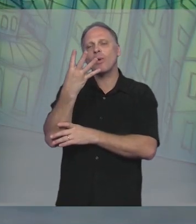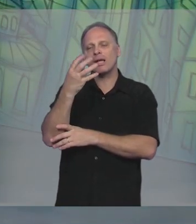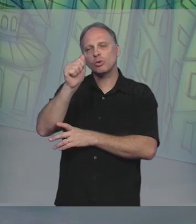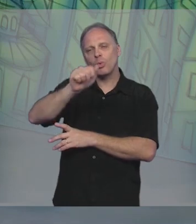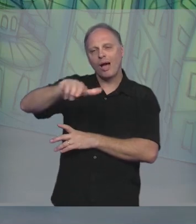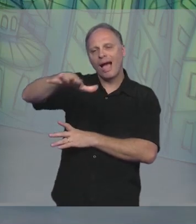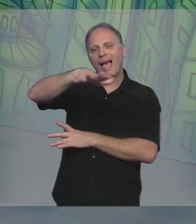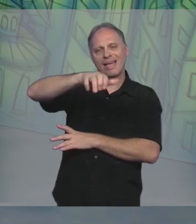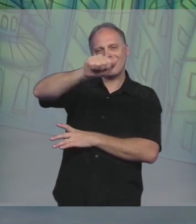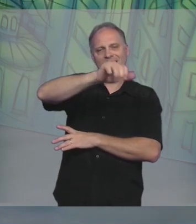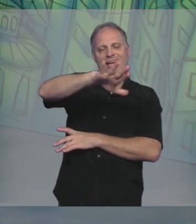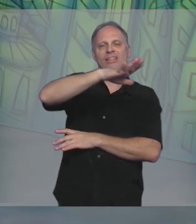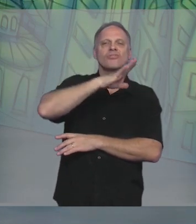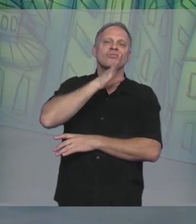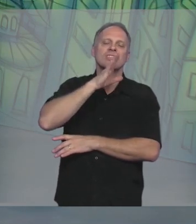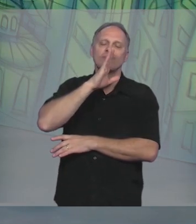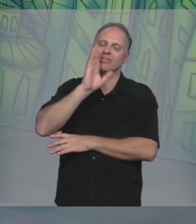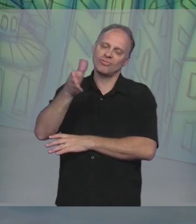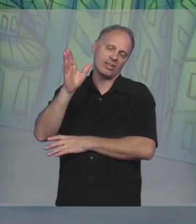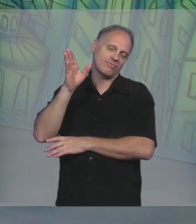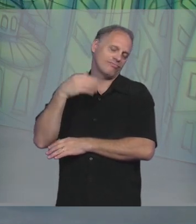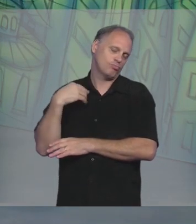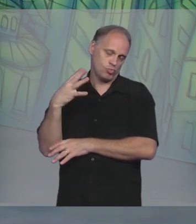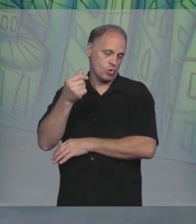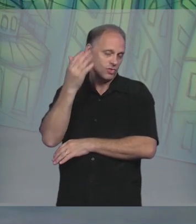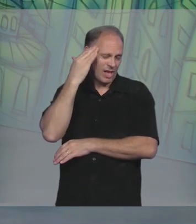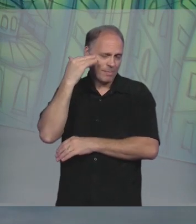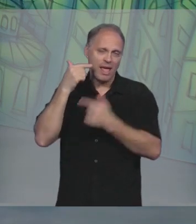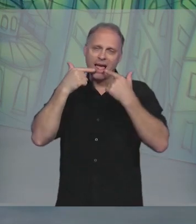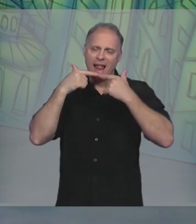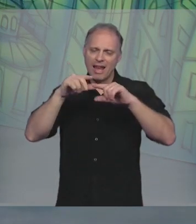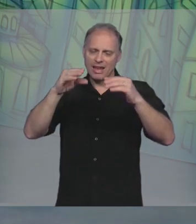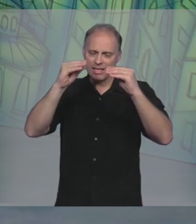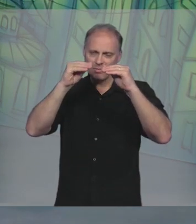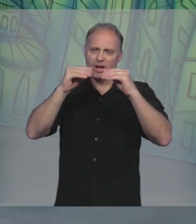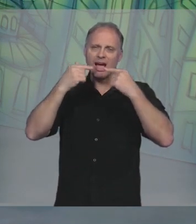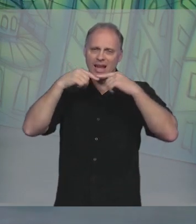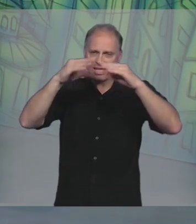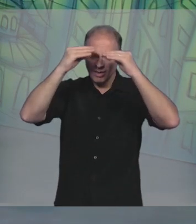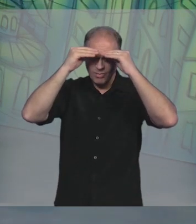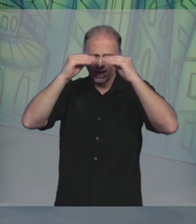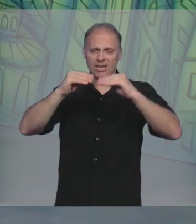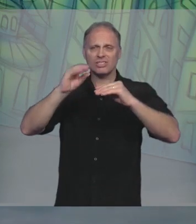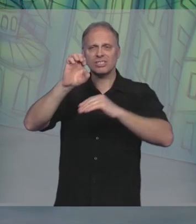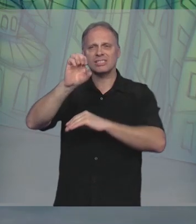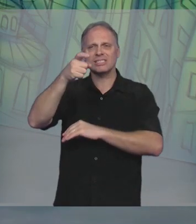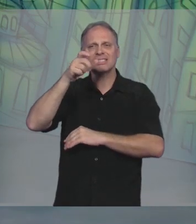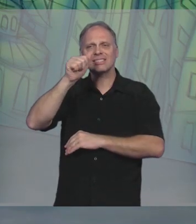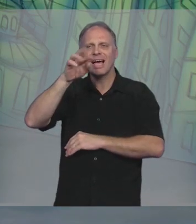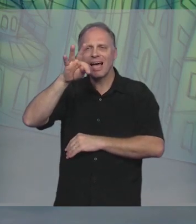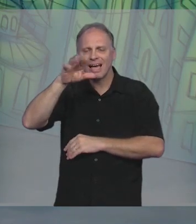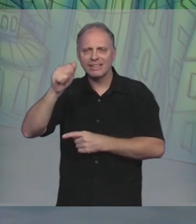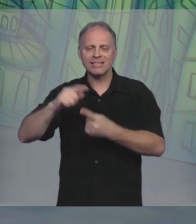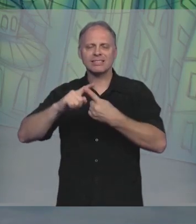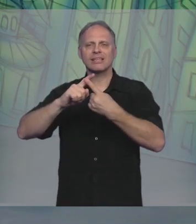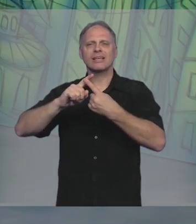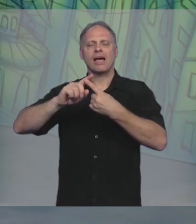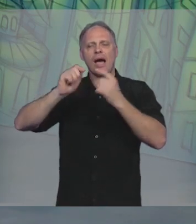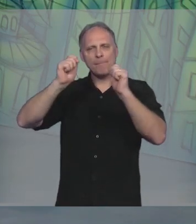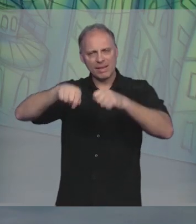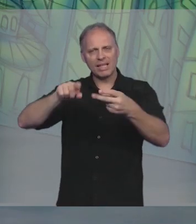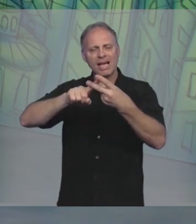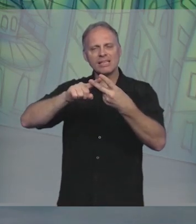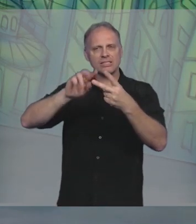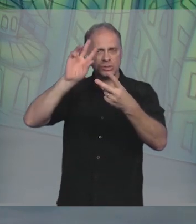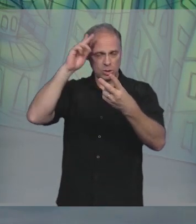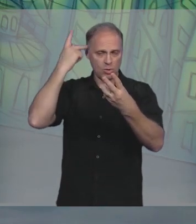de conhecimento, que é aquelas áreas já conhecidas, tá? Linguagens exatas, aplicadas e humanas, prevê 4